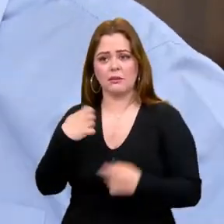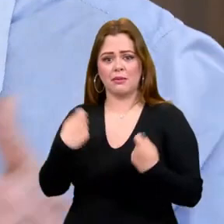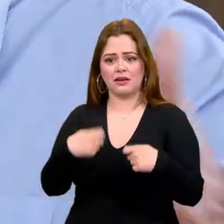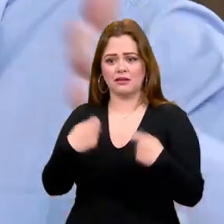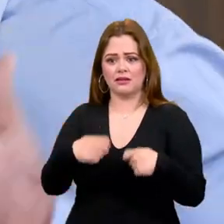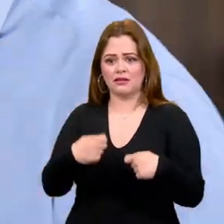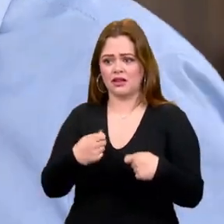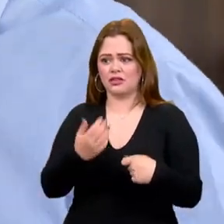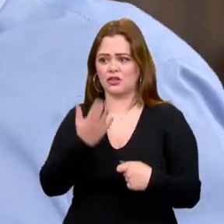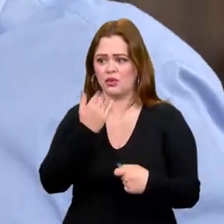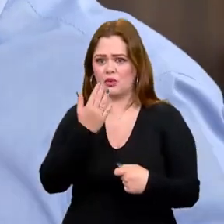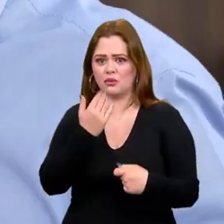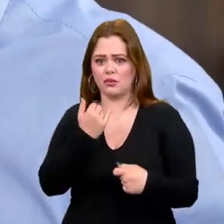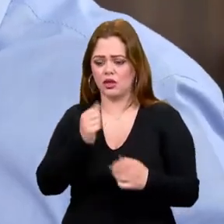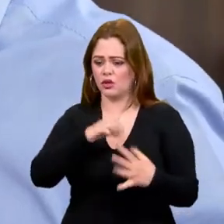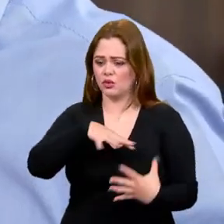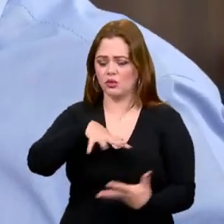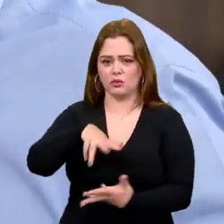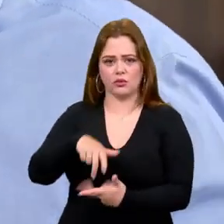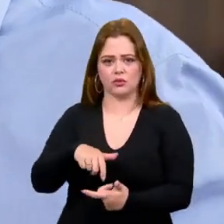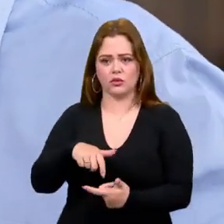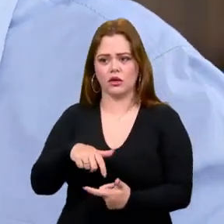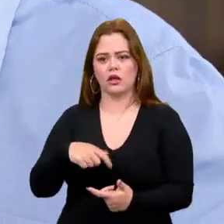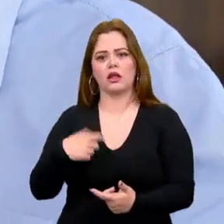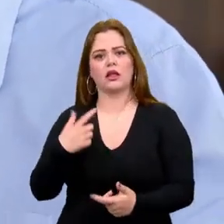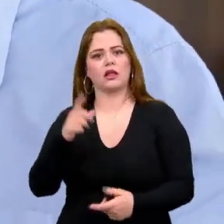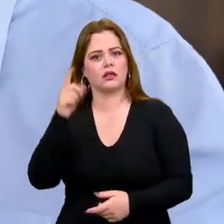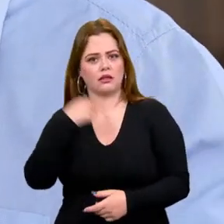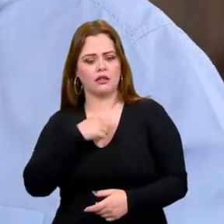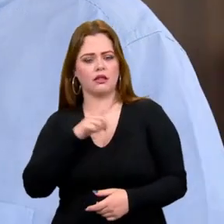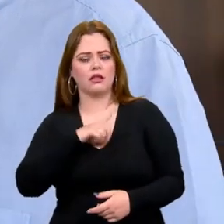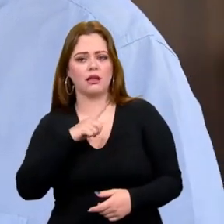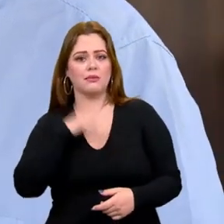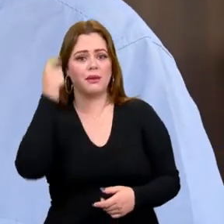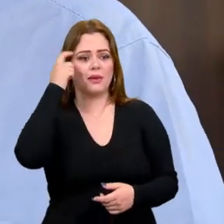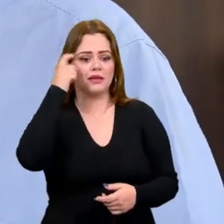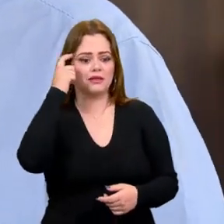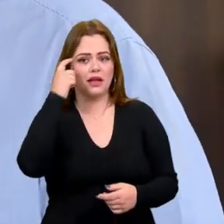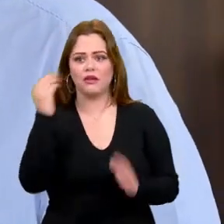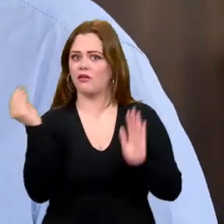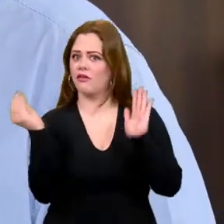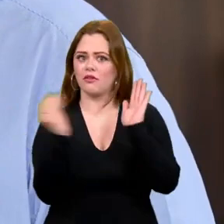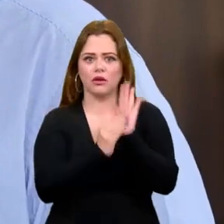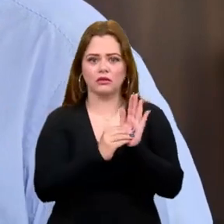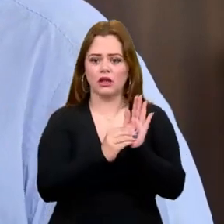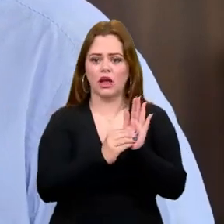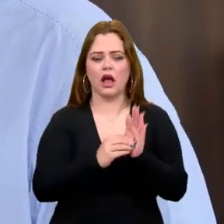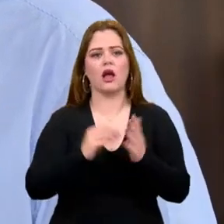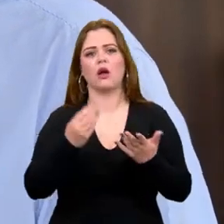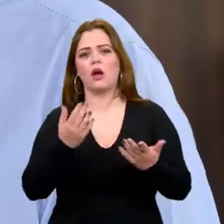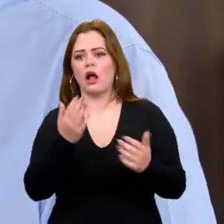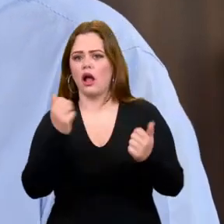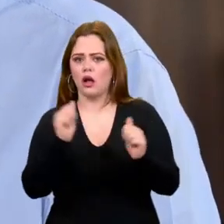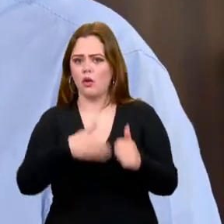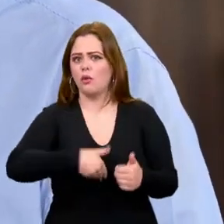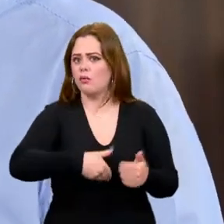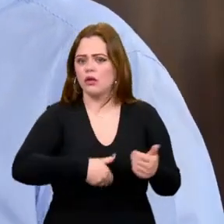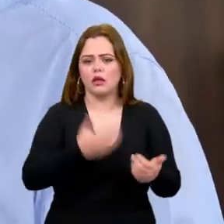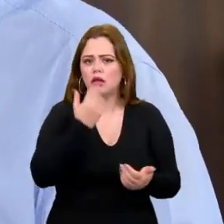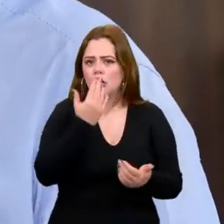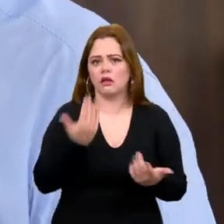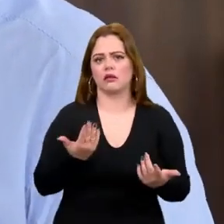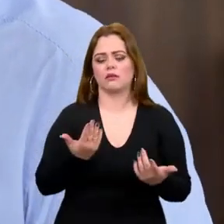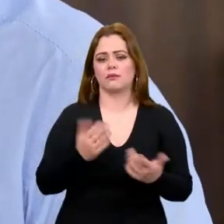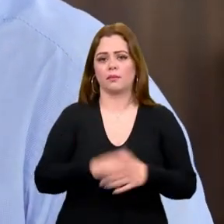que não vai faltar nem arroz nem o feijão para o nosso povo daí Porque a gente tem que efetivar o plantio E ainda por pequena precisamos criar uma coisa chamada